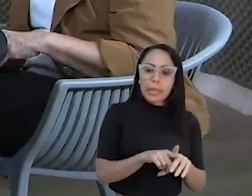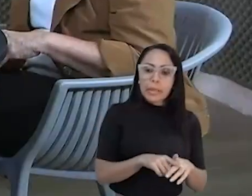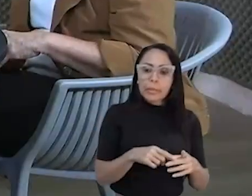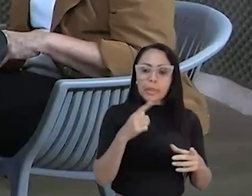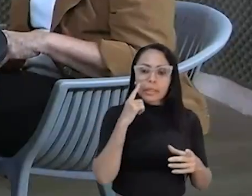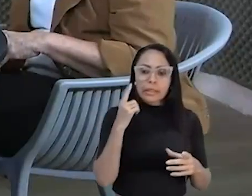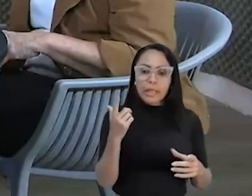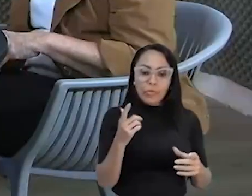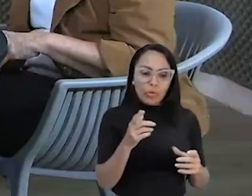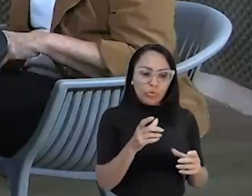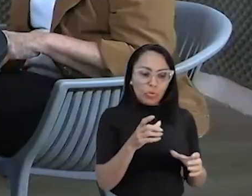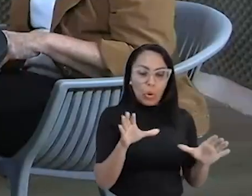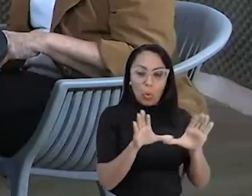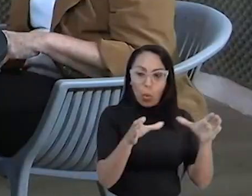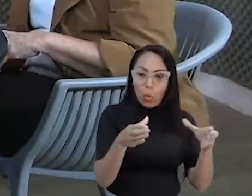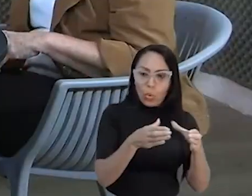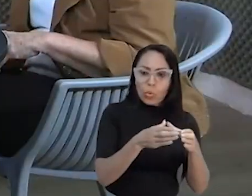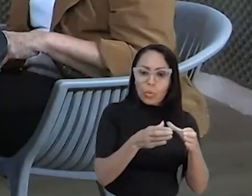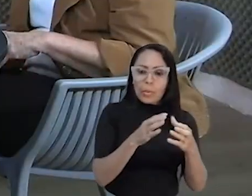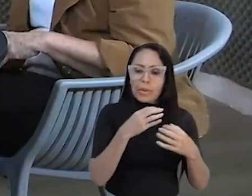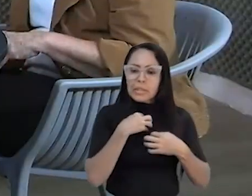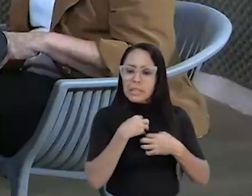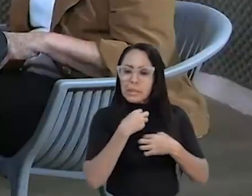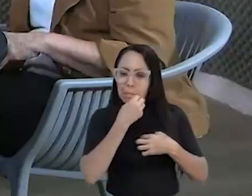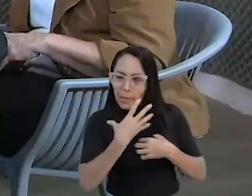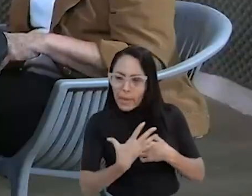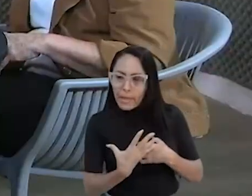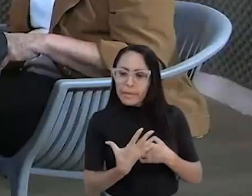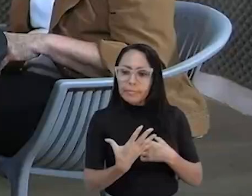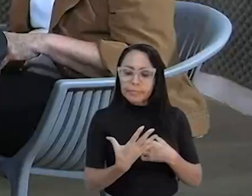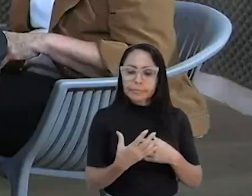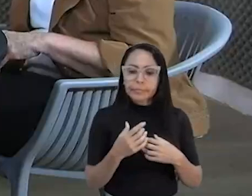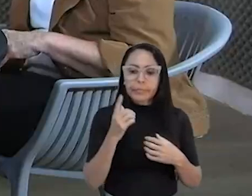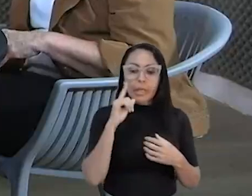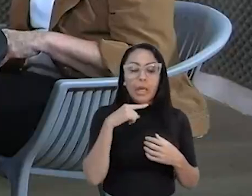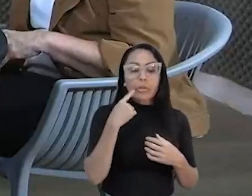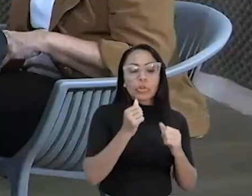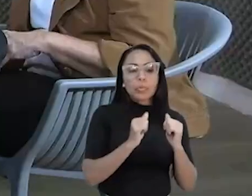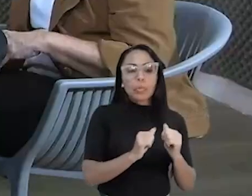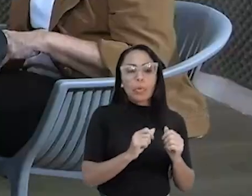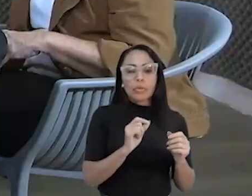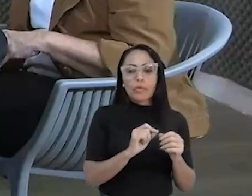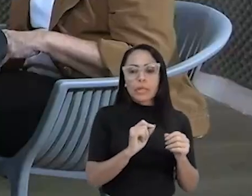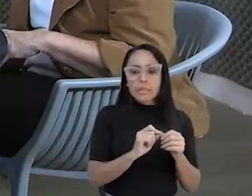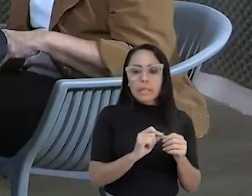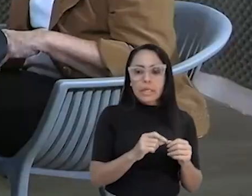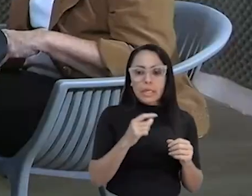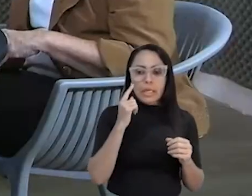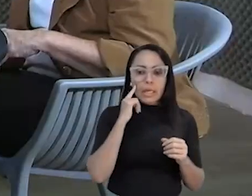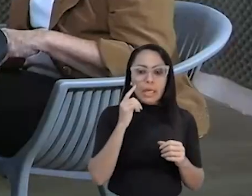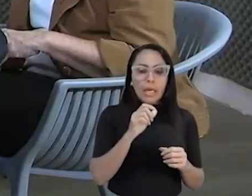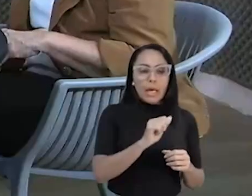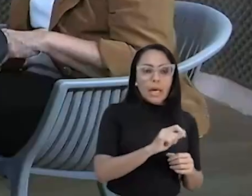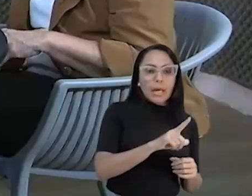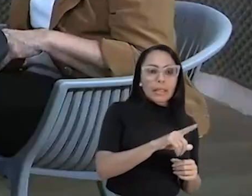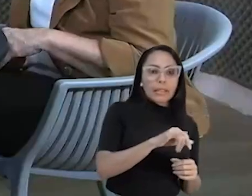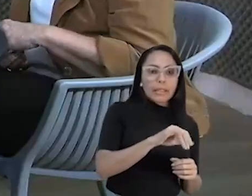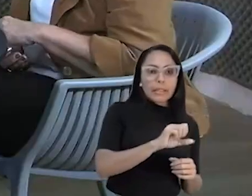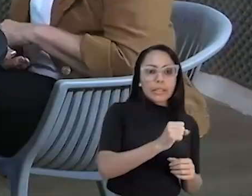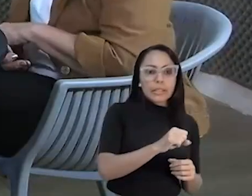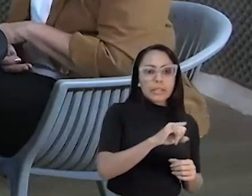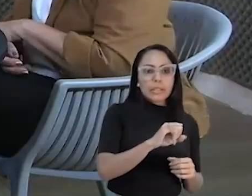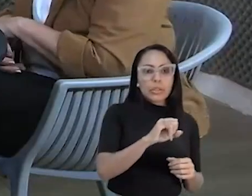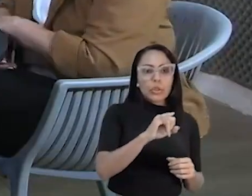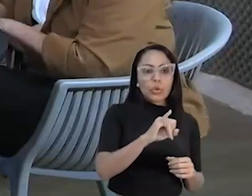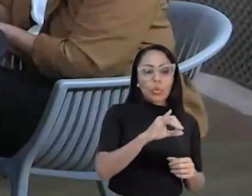teve uma galera que pensou para você se sentir bem, né? E aí, o que é que a gente pode fazer? Aloysio Magalhães, ele tem uma